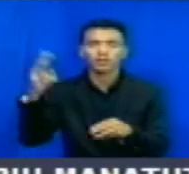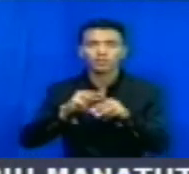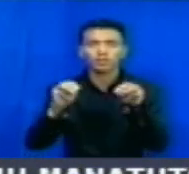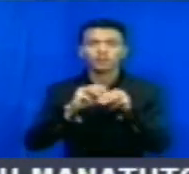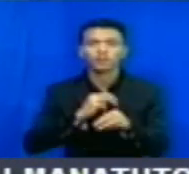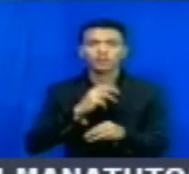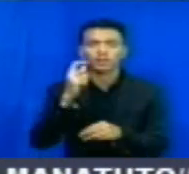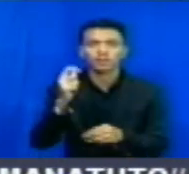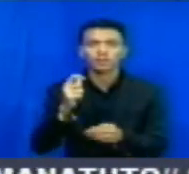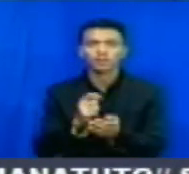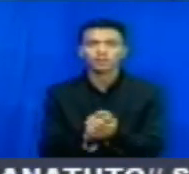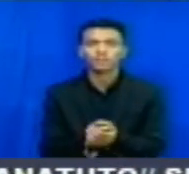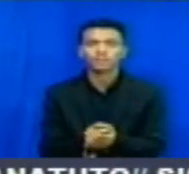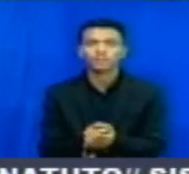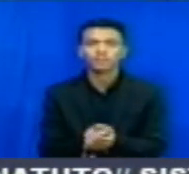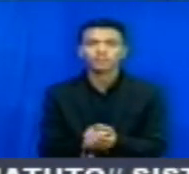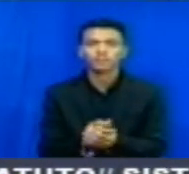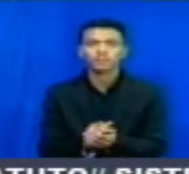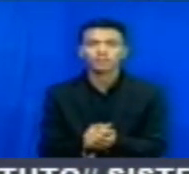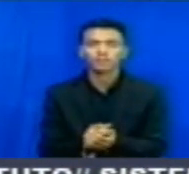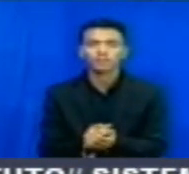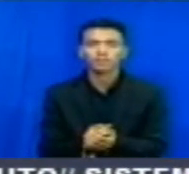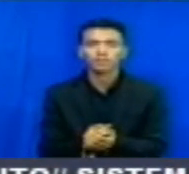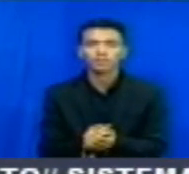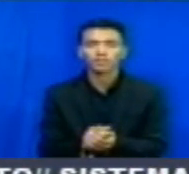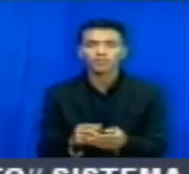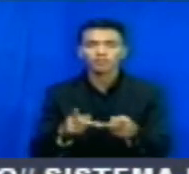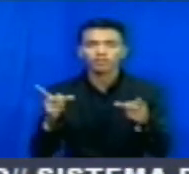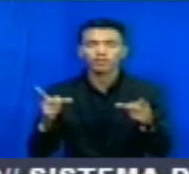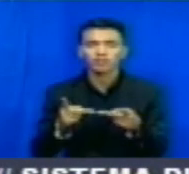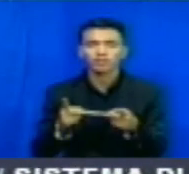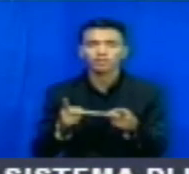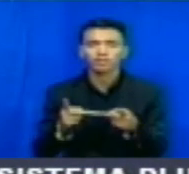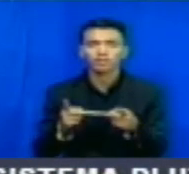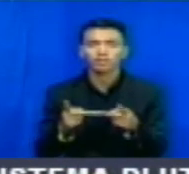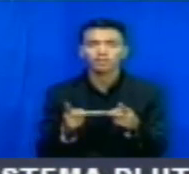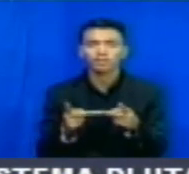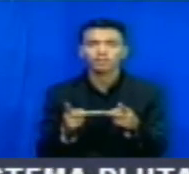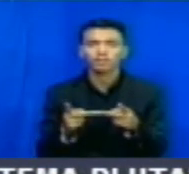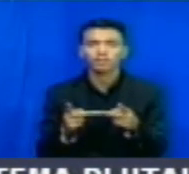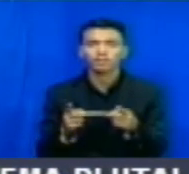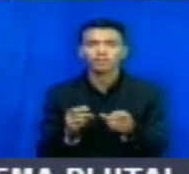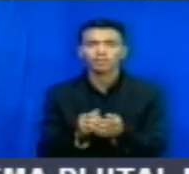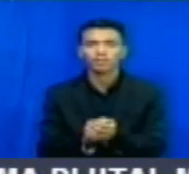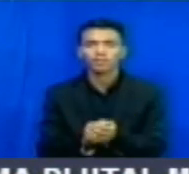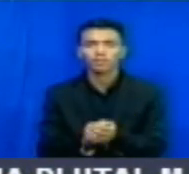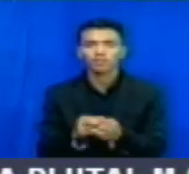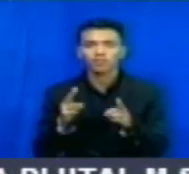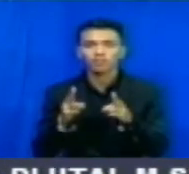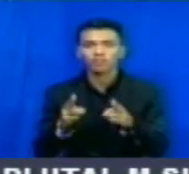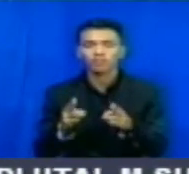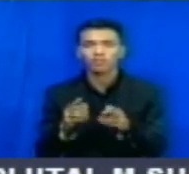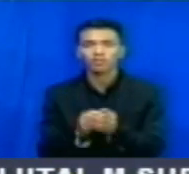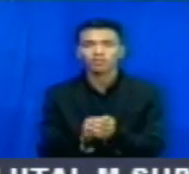Município Manatuto. Quando eu pedi o Rua, eu não tenho em agosto, fatinho, eu venho para tudo. Para a Rua para lá, está